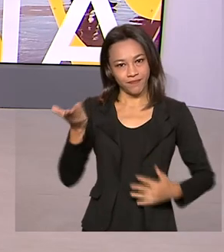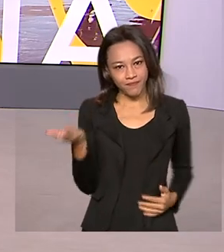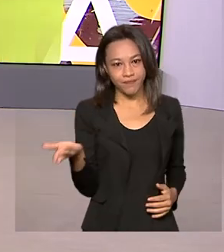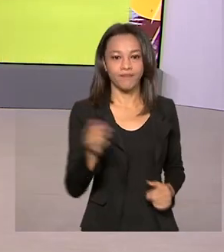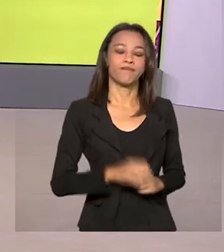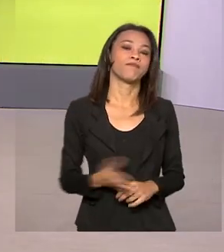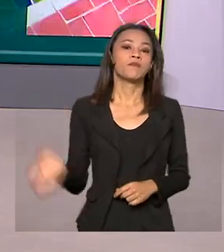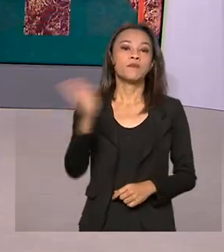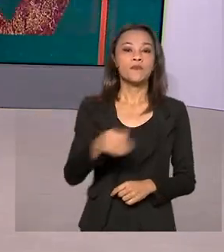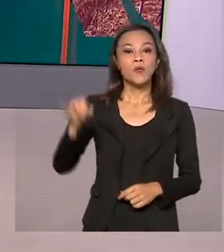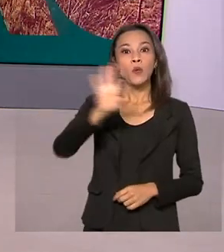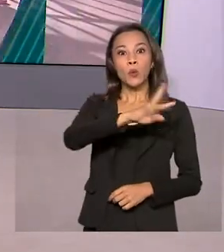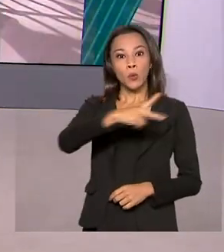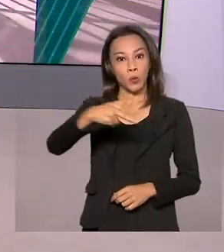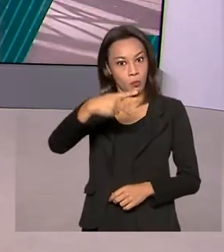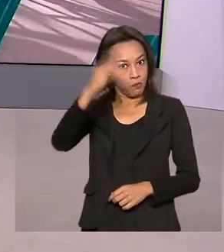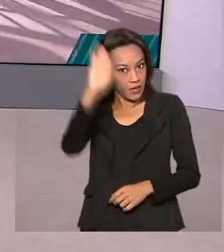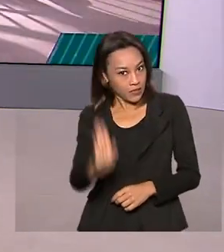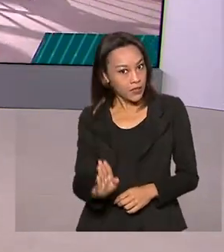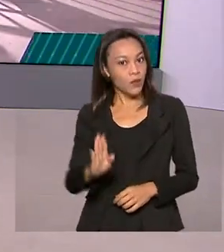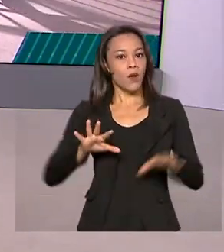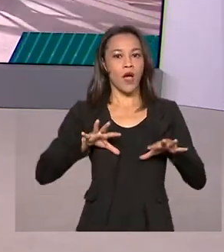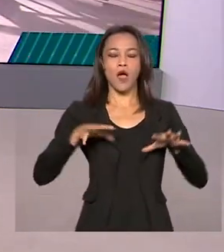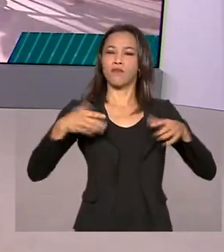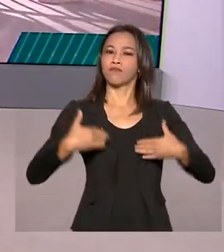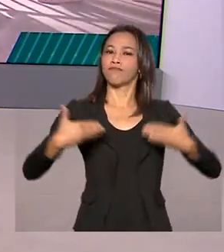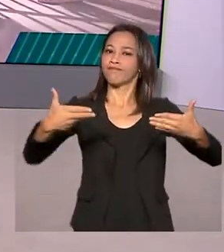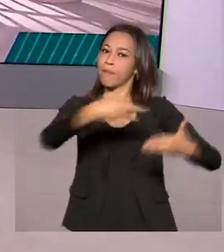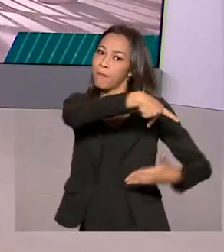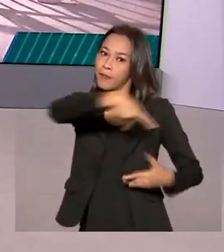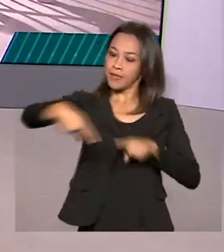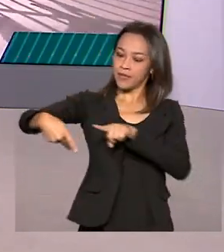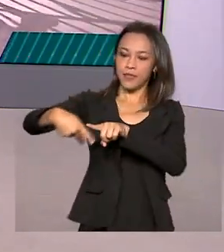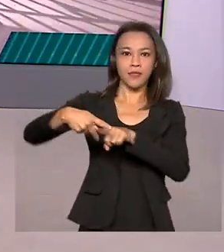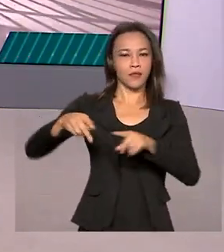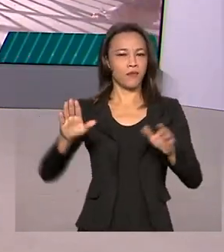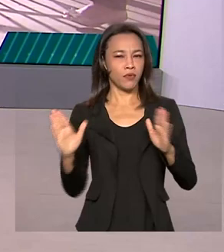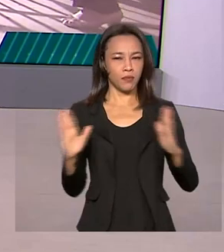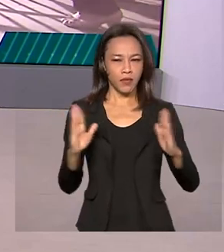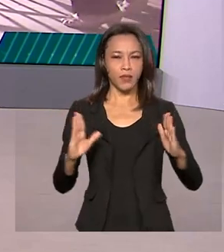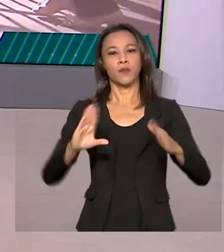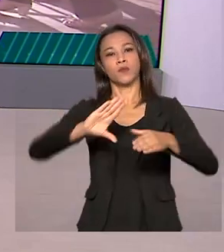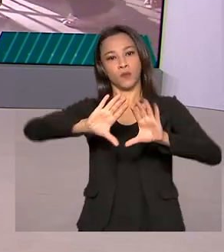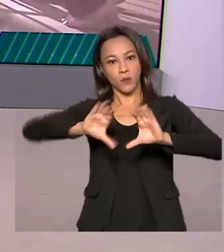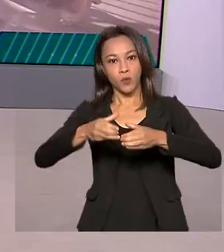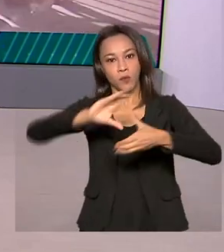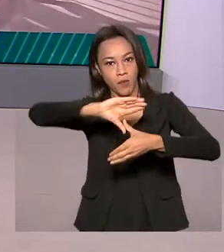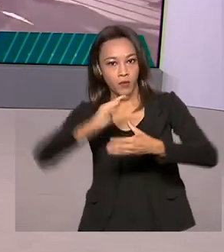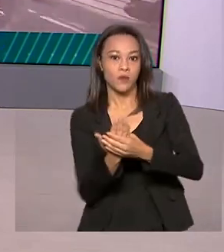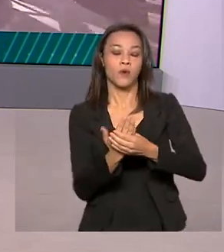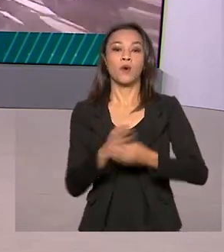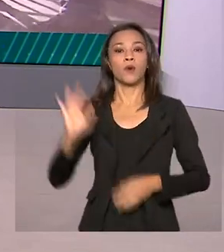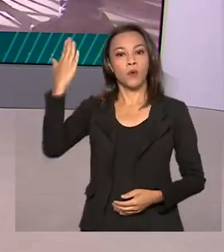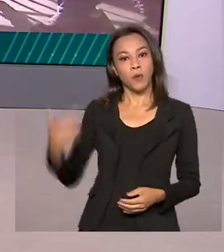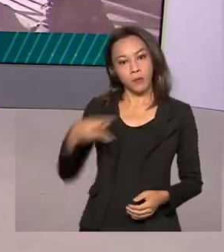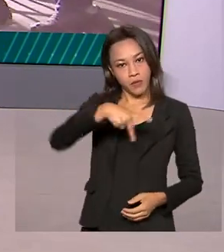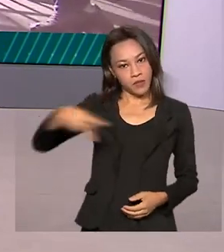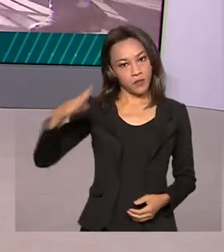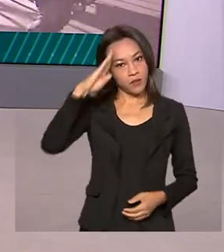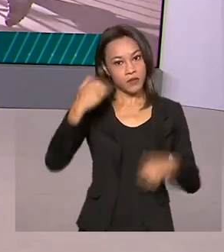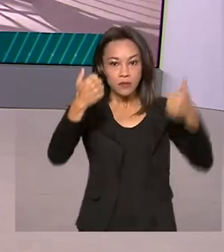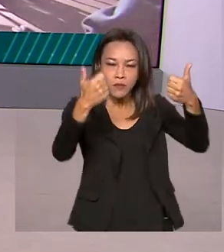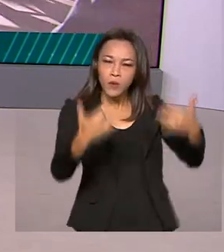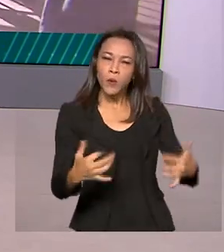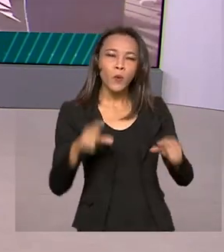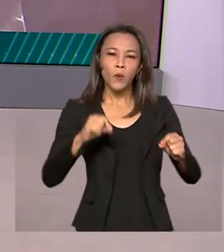O Brasil assume até dezembro deste ano a presidência temporária do Mercosul. O presidente Jair Bolsonaro destacou que o